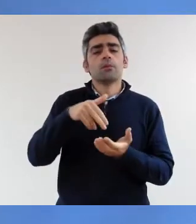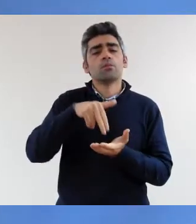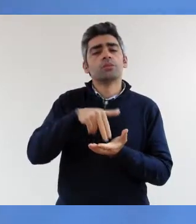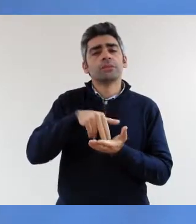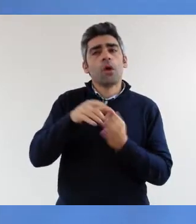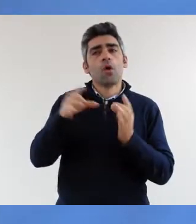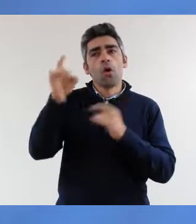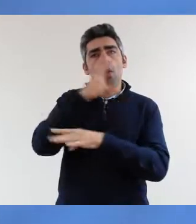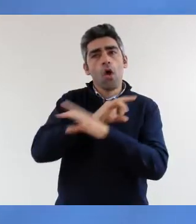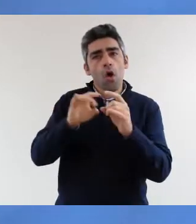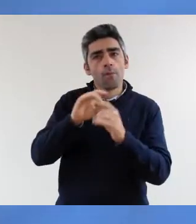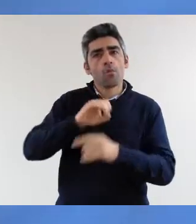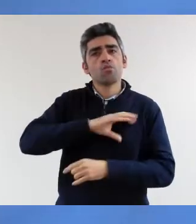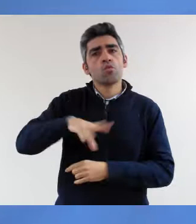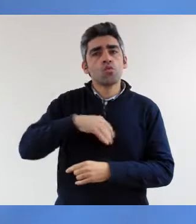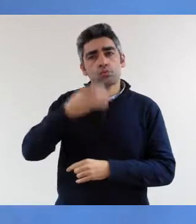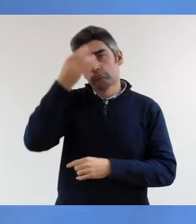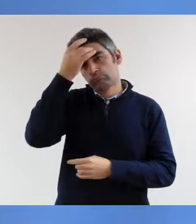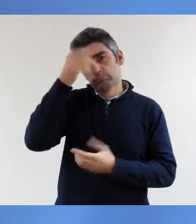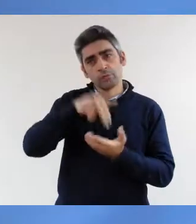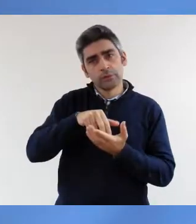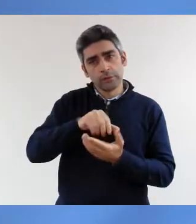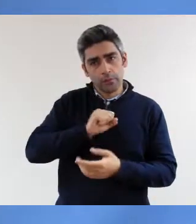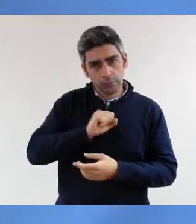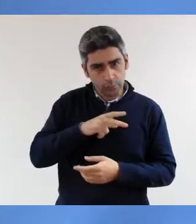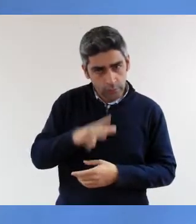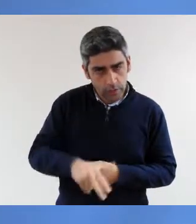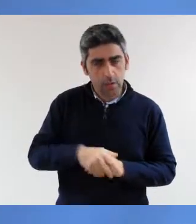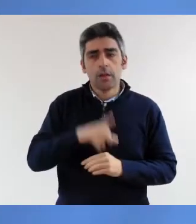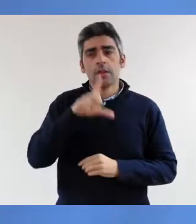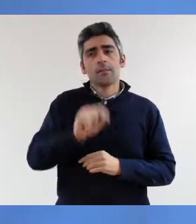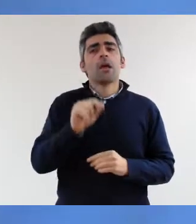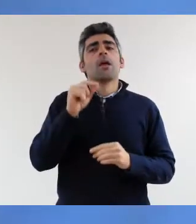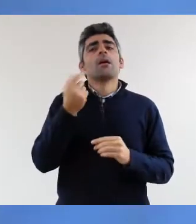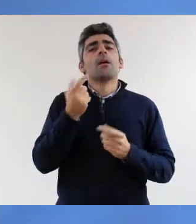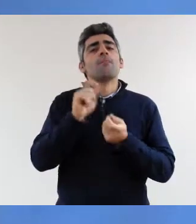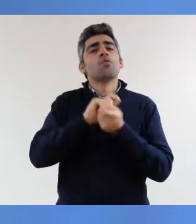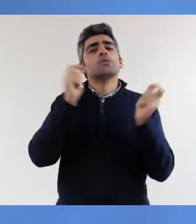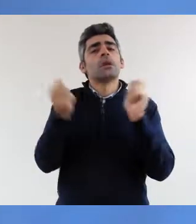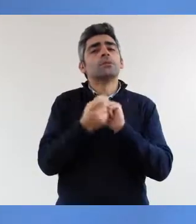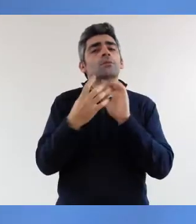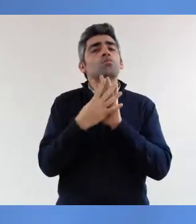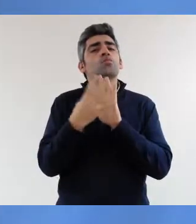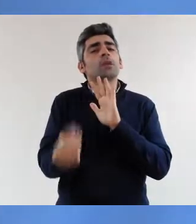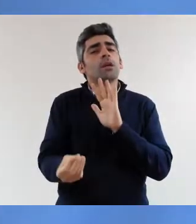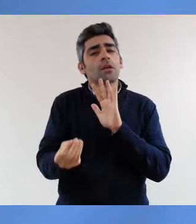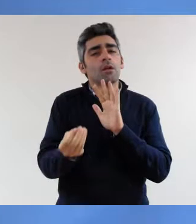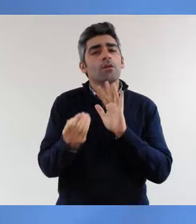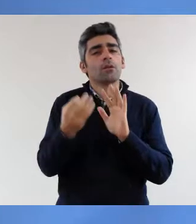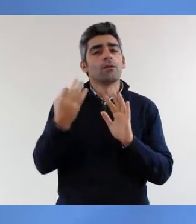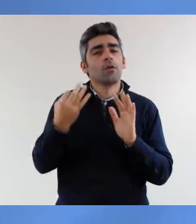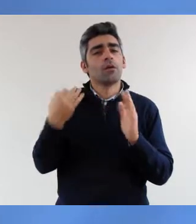que tem a ver com posicionamento na europa e no mundo que têm a ver com a própria mudança